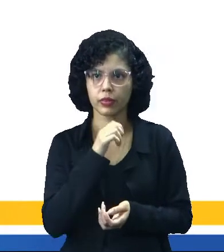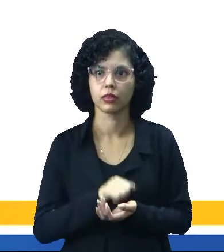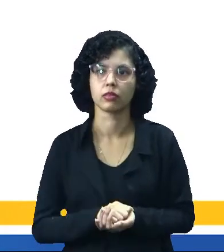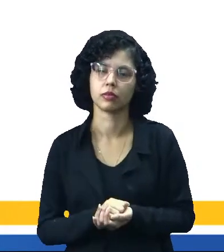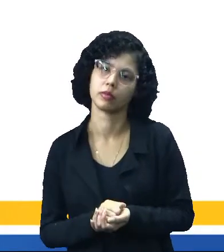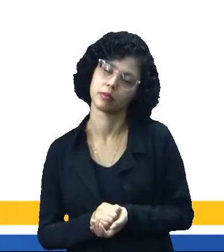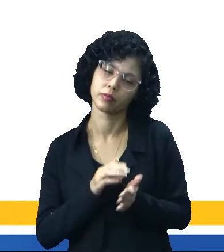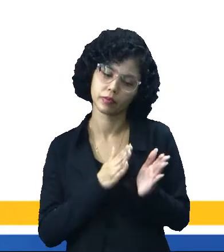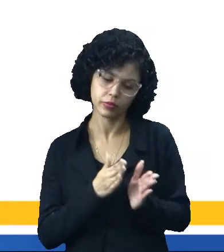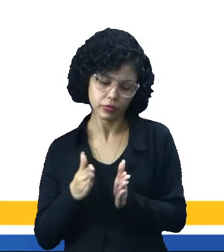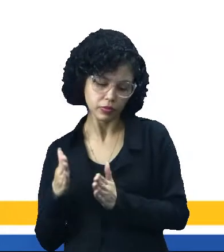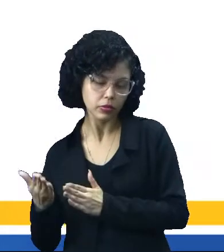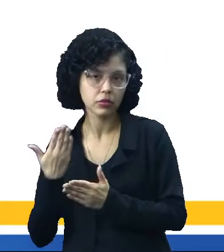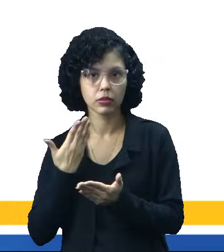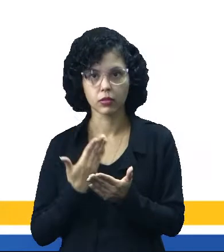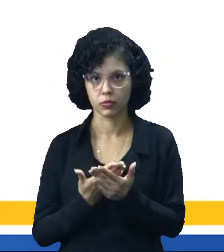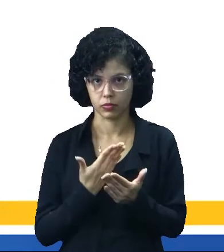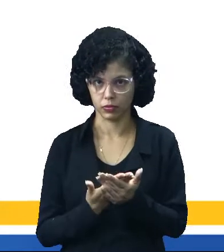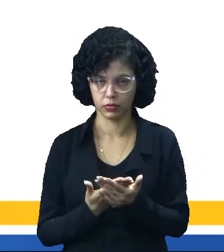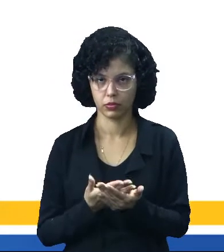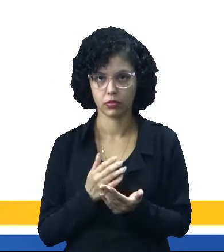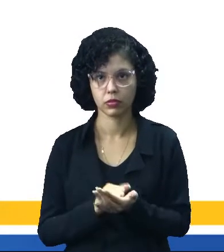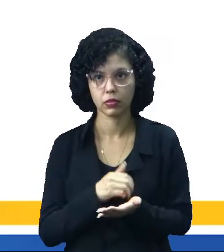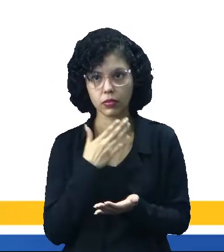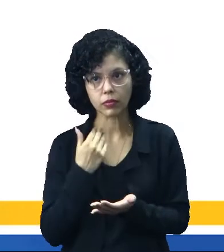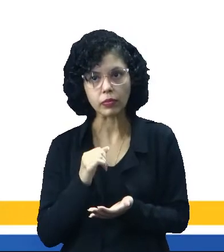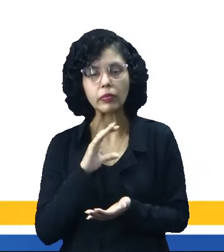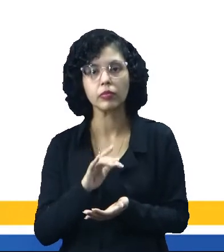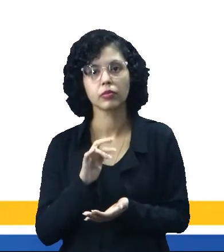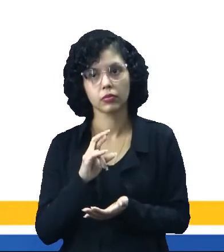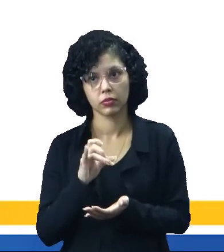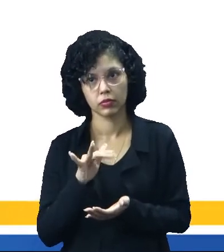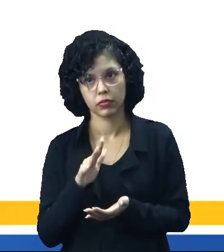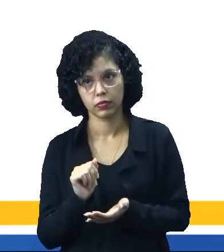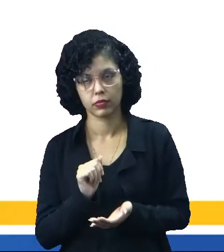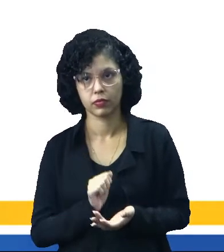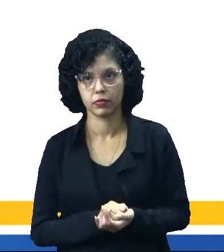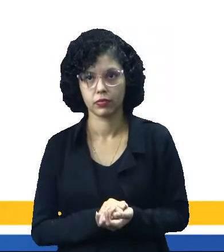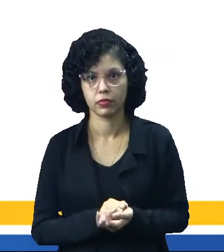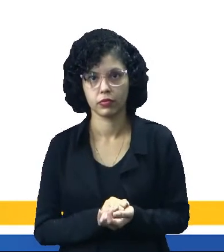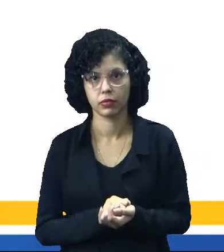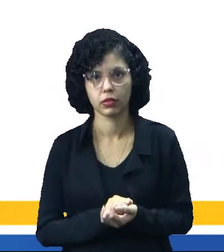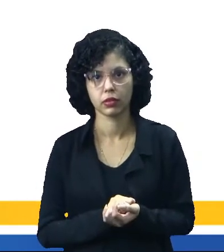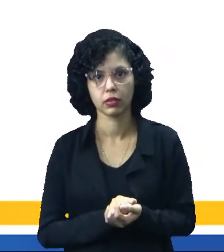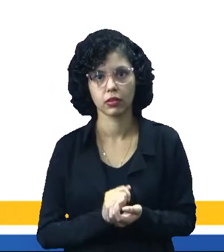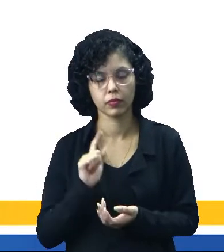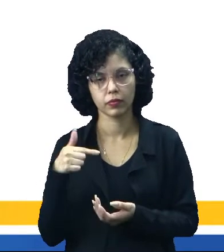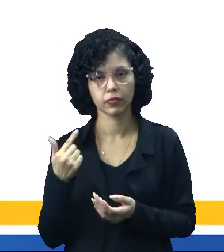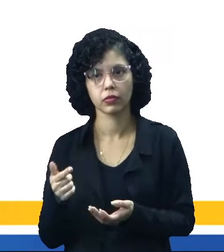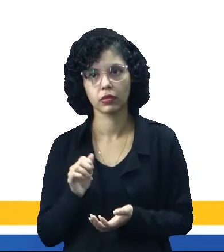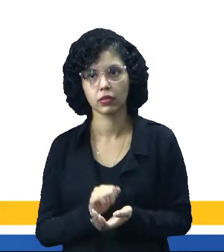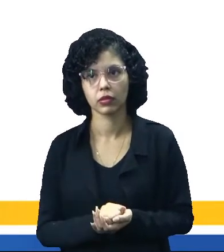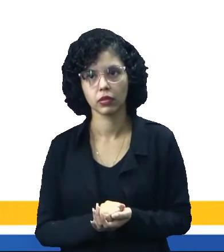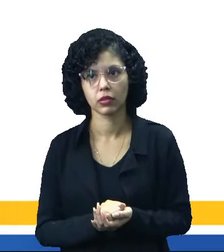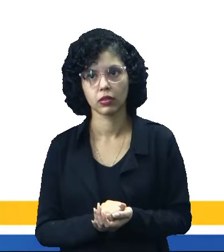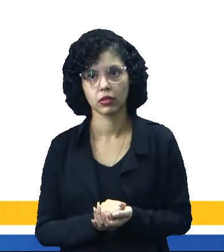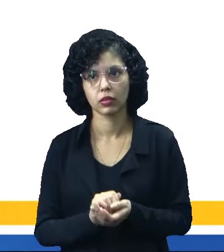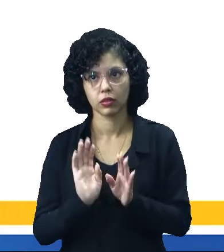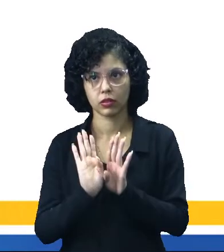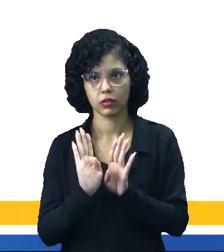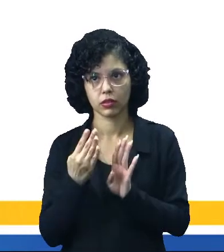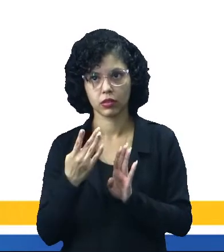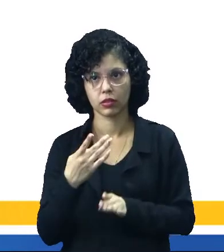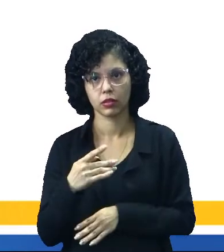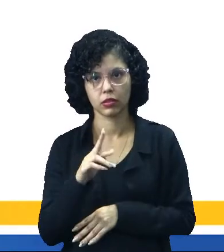que passa ali muito tempo estudando para se qualificar, e as outras funções, né, o porteiro,